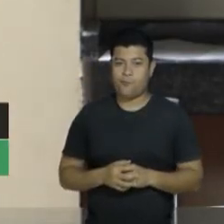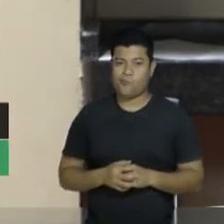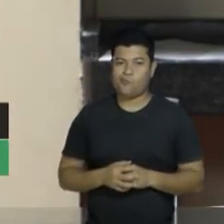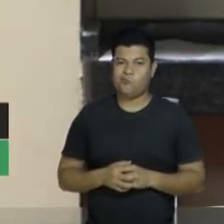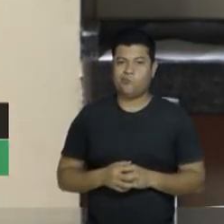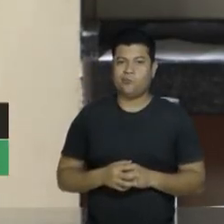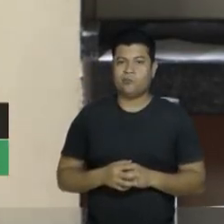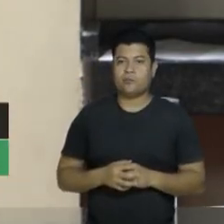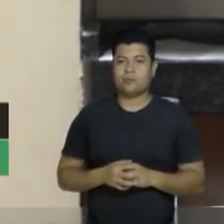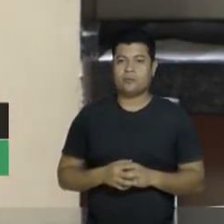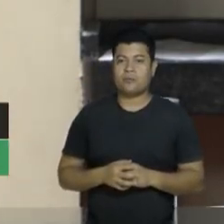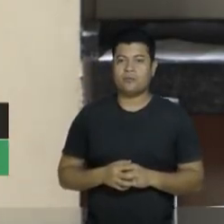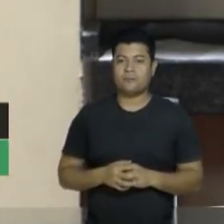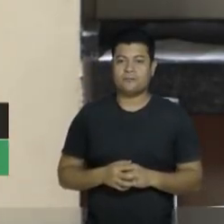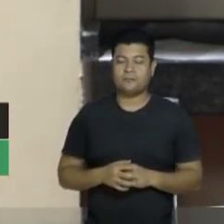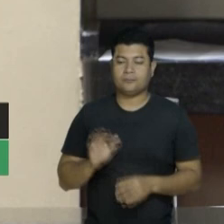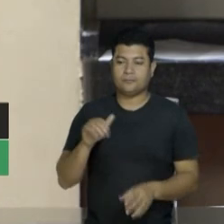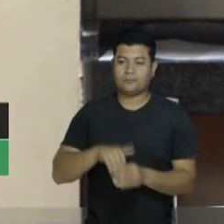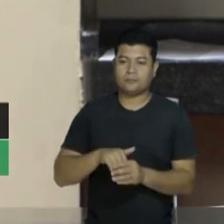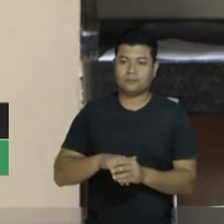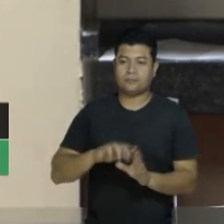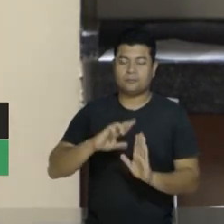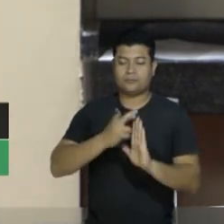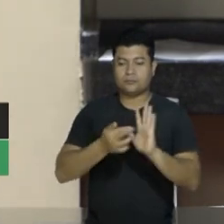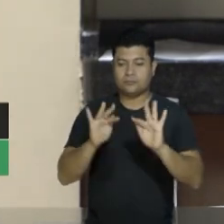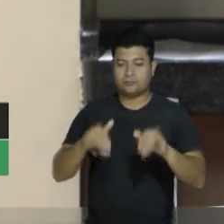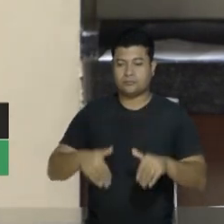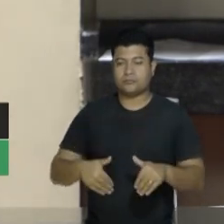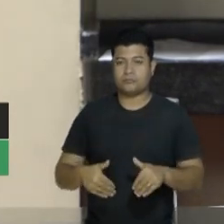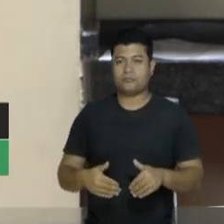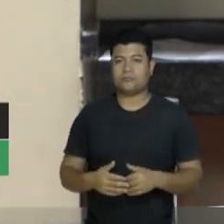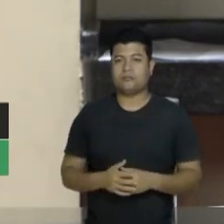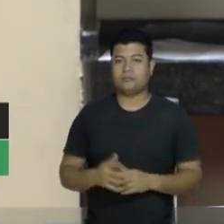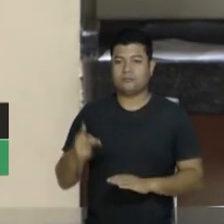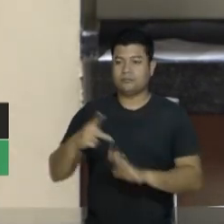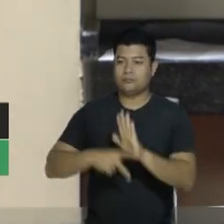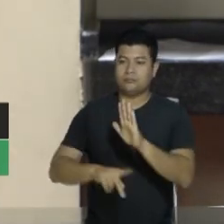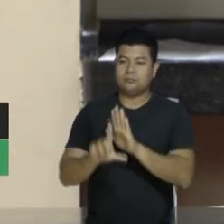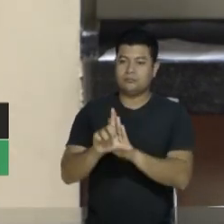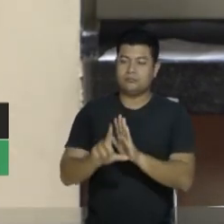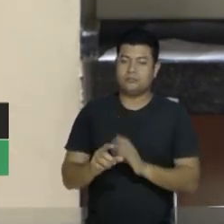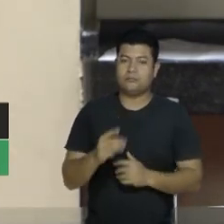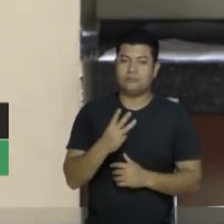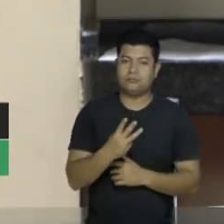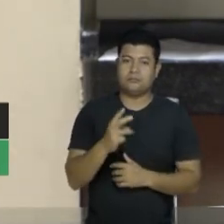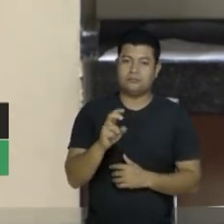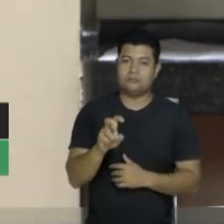Ordem do dia, votação da redação final projeto de lei